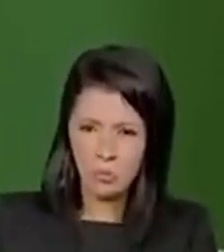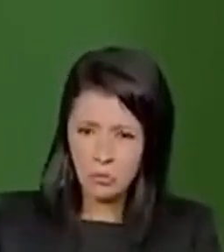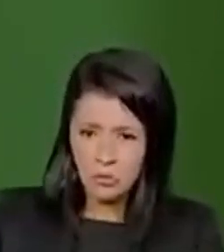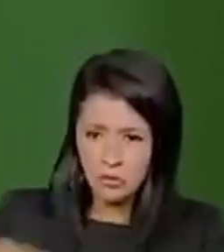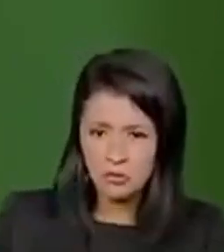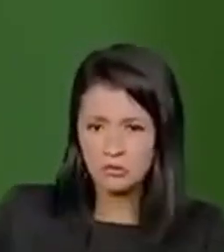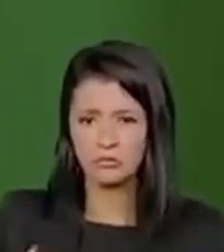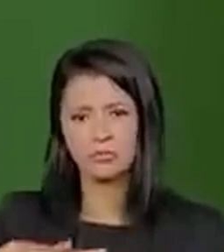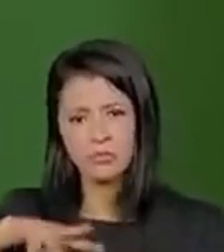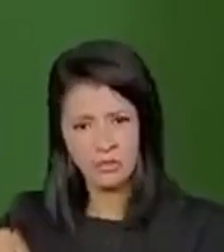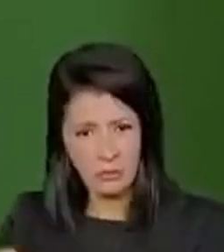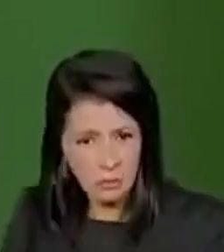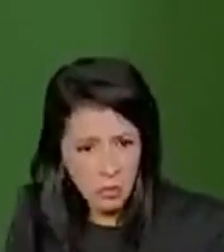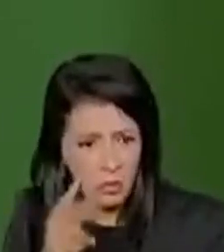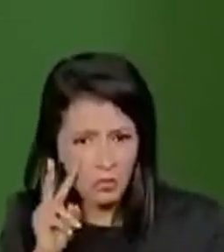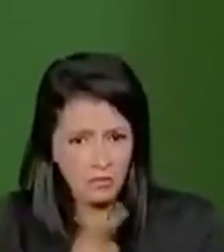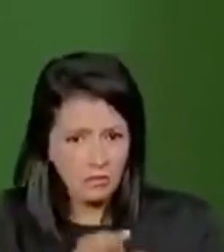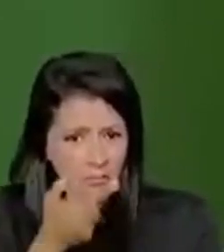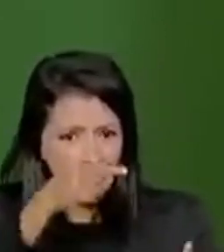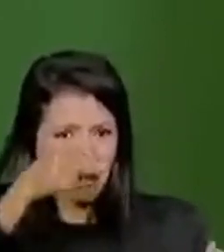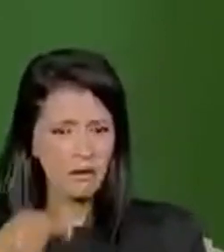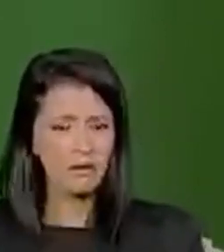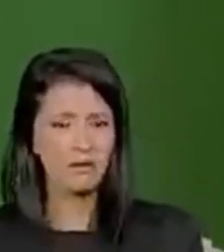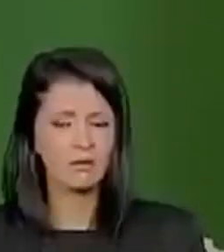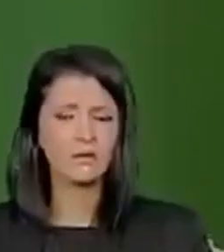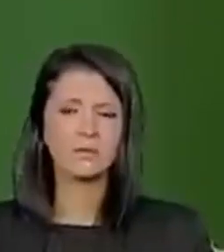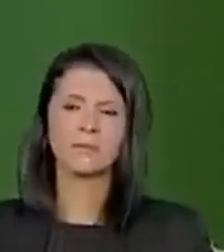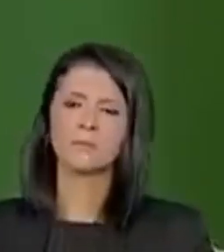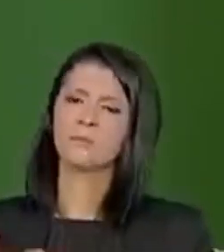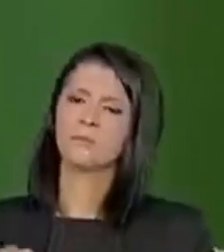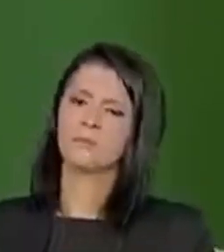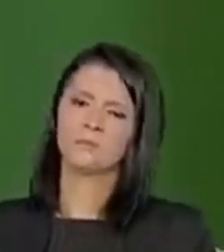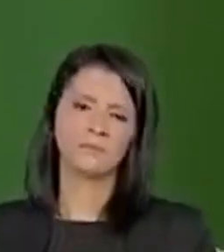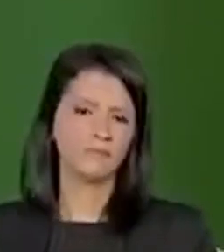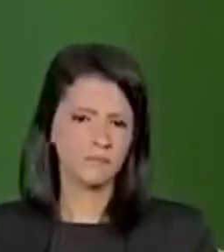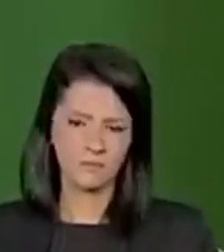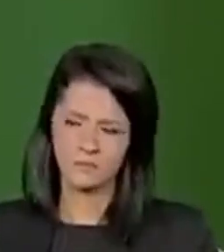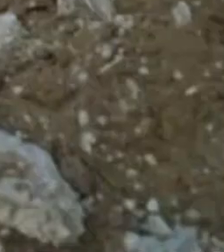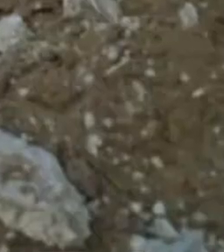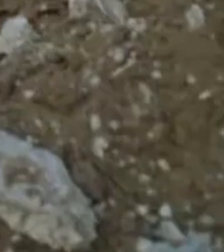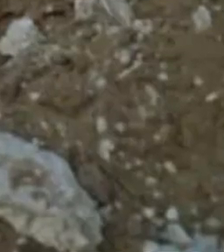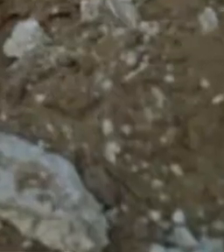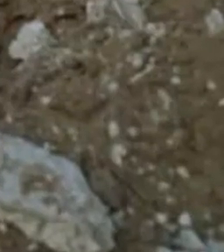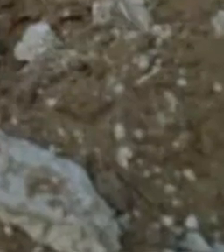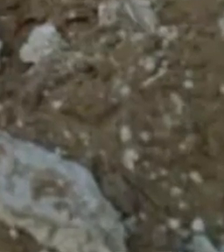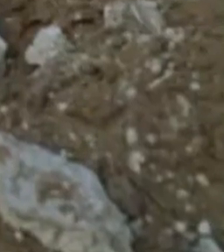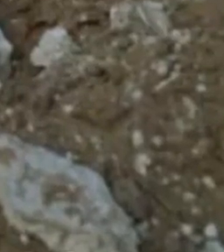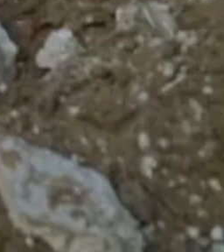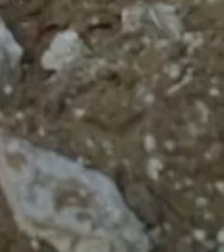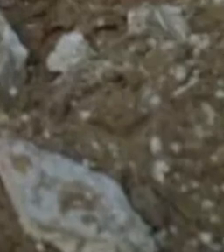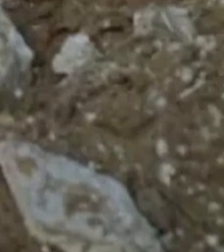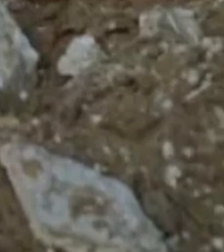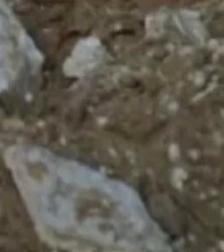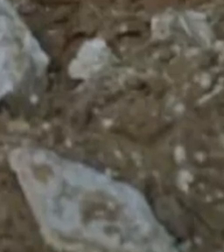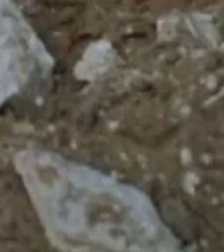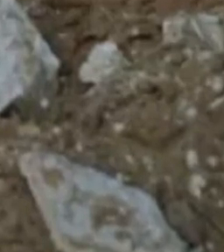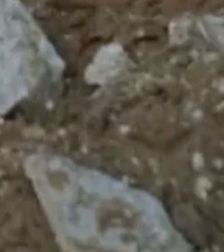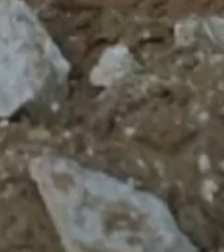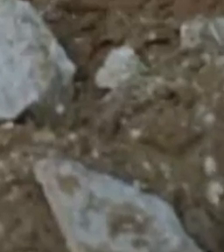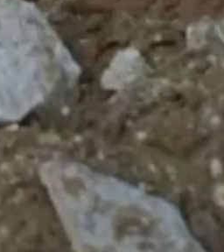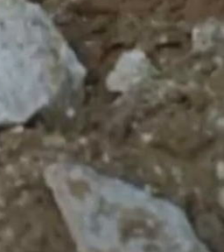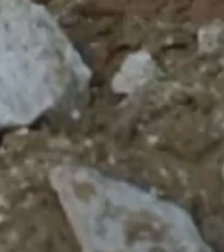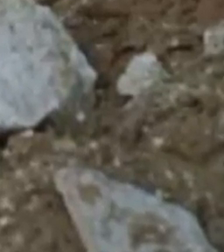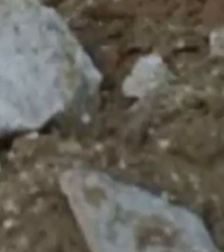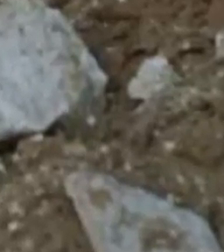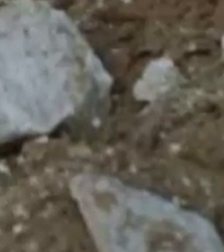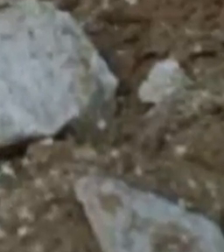brasileiro chamou de genocídio e chacina a atuação de Israel na faixa de Gaza. Ao repudiar os ataques israelenses